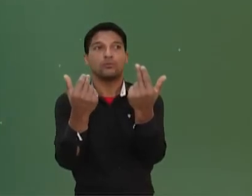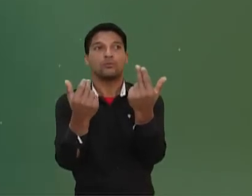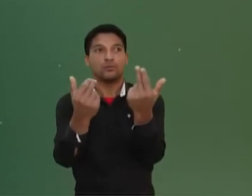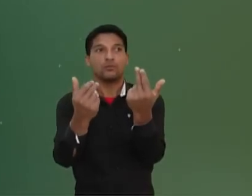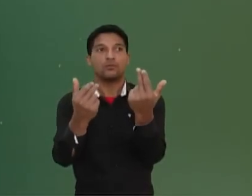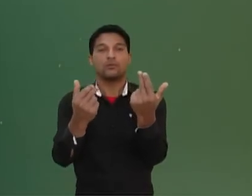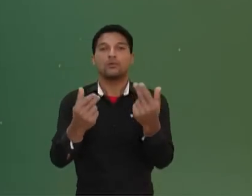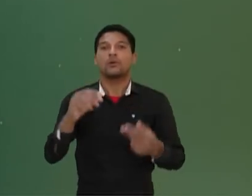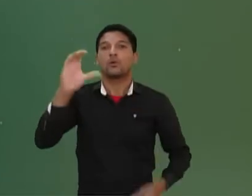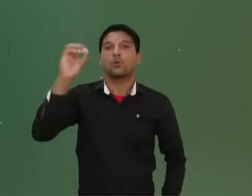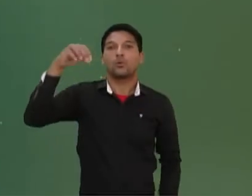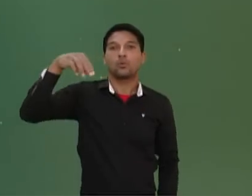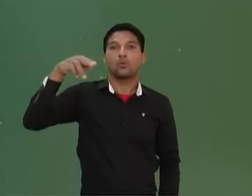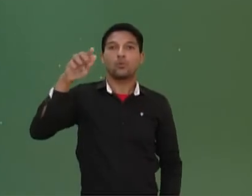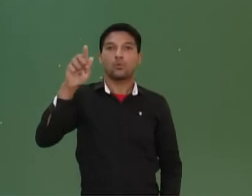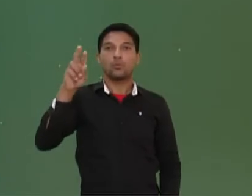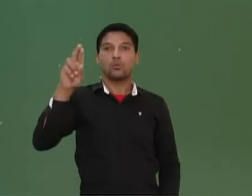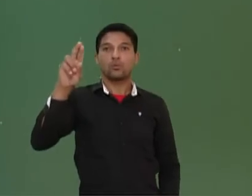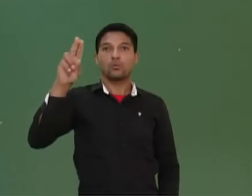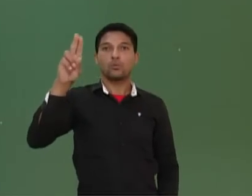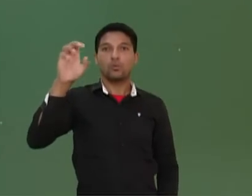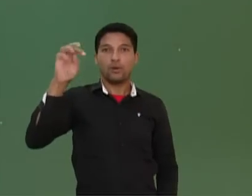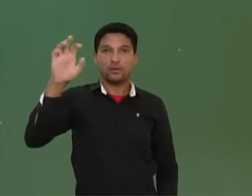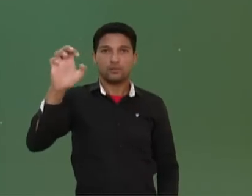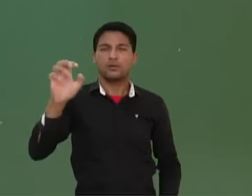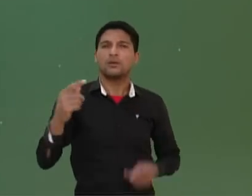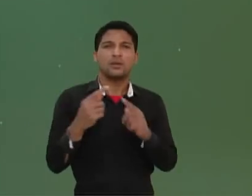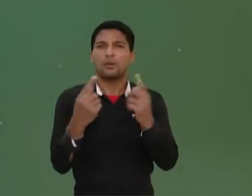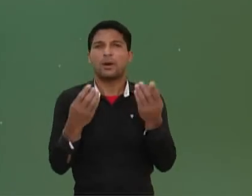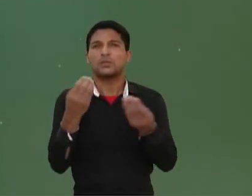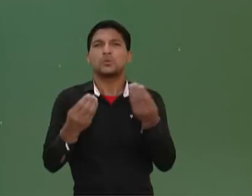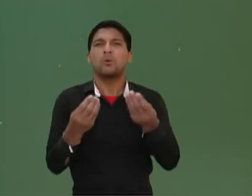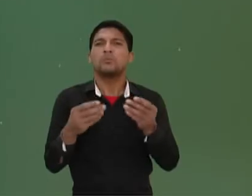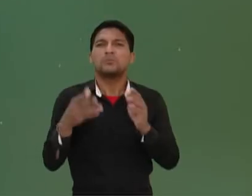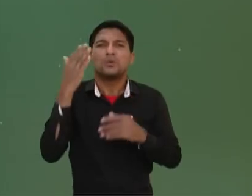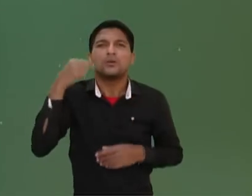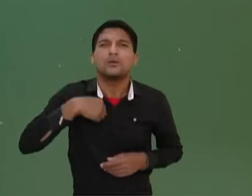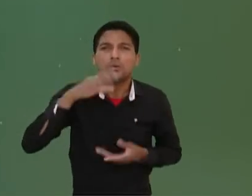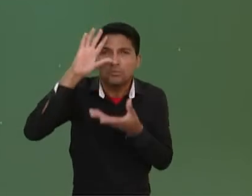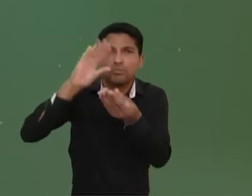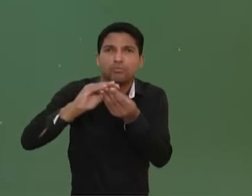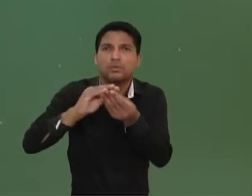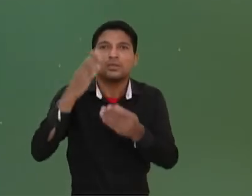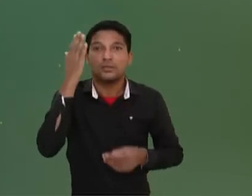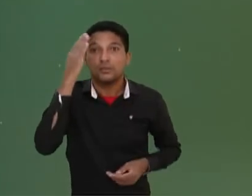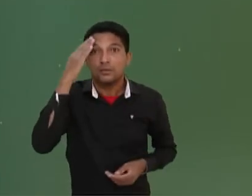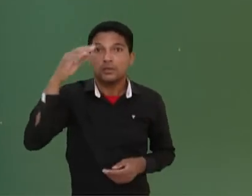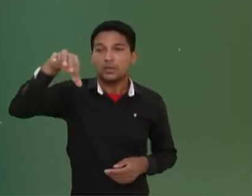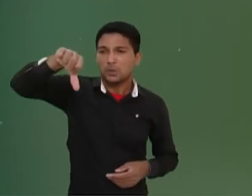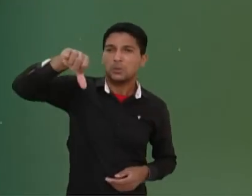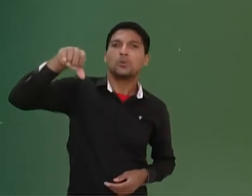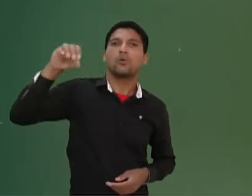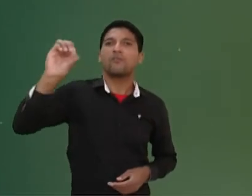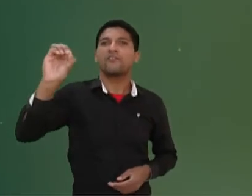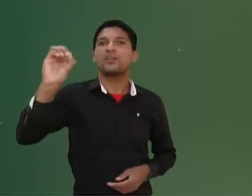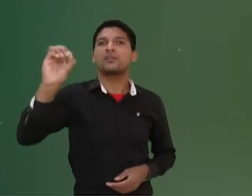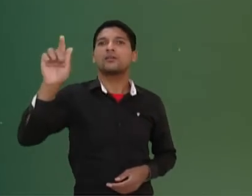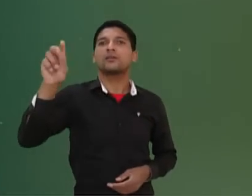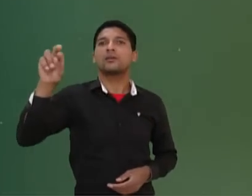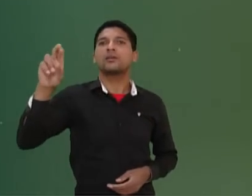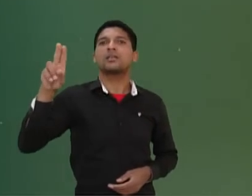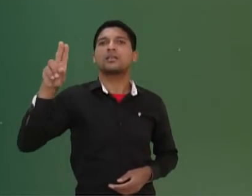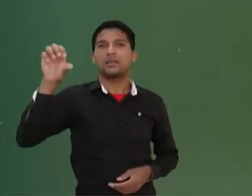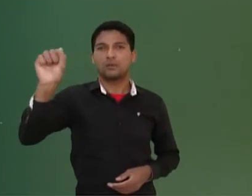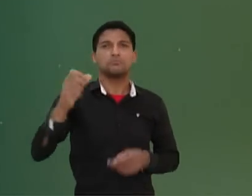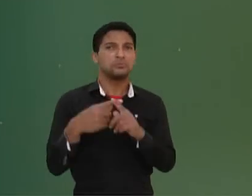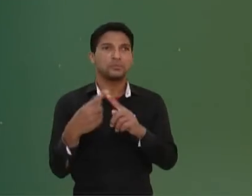e daí como é que eu concluo que o ângulo mede 90 graus? Que eles são perpendiculares? Veja, eu tenho uma reta